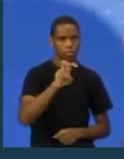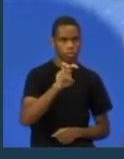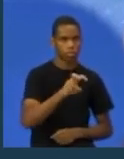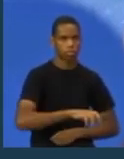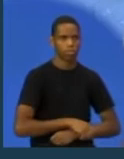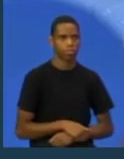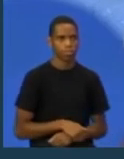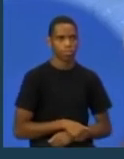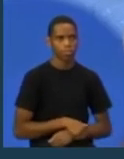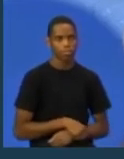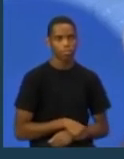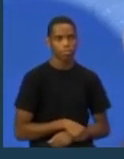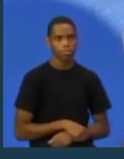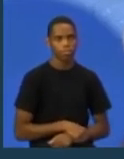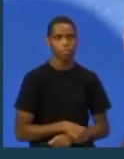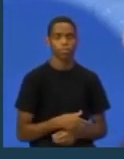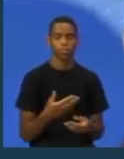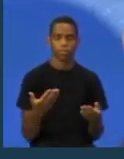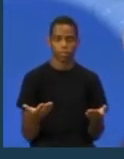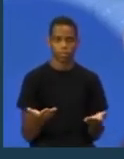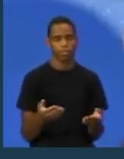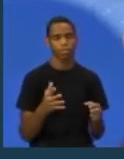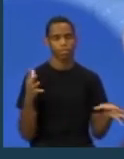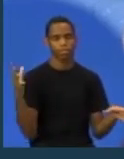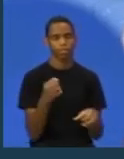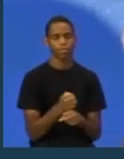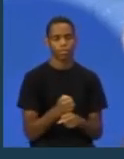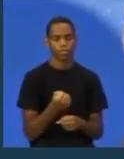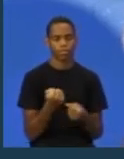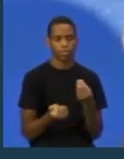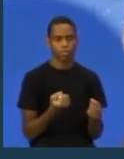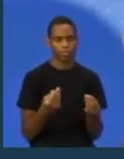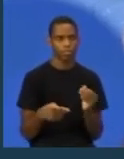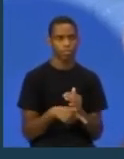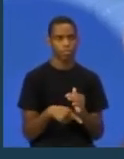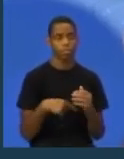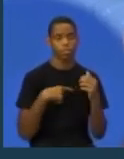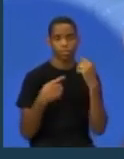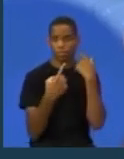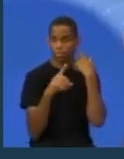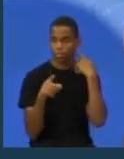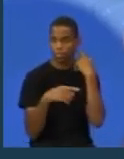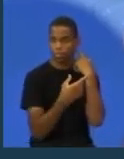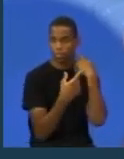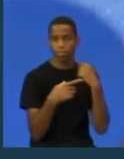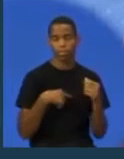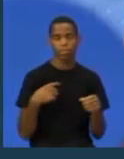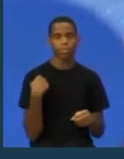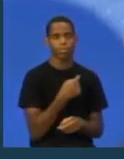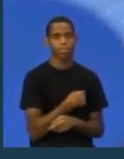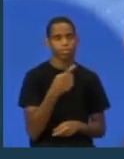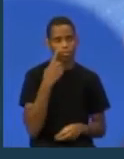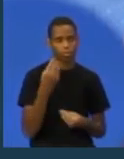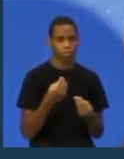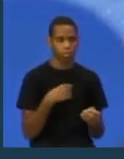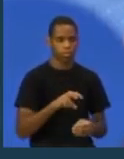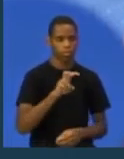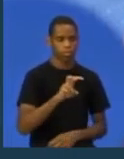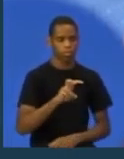551,5. Aí, para calcular a variância finalmente, nossa última etapa, nós pegamos esse valor